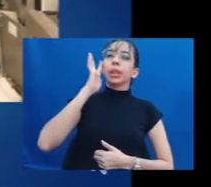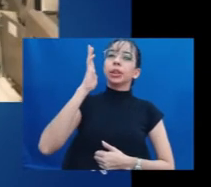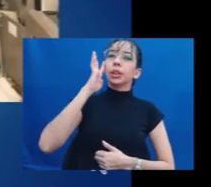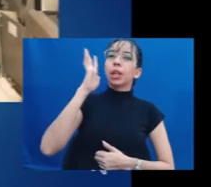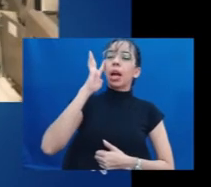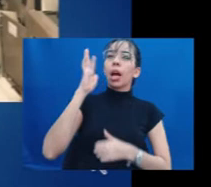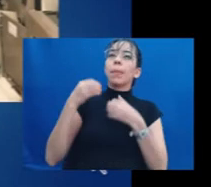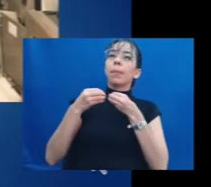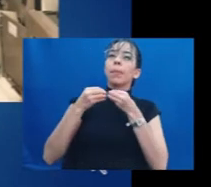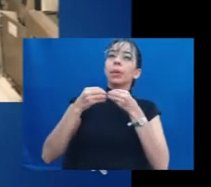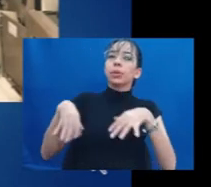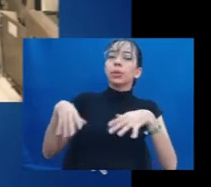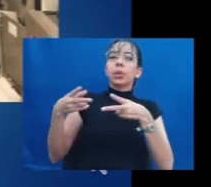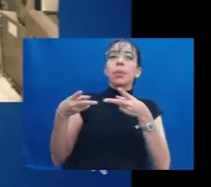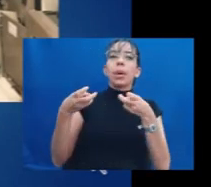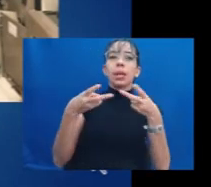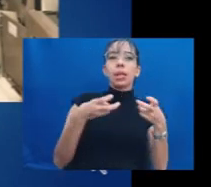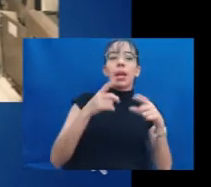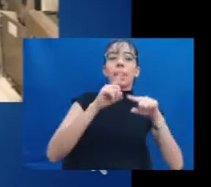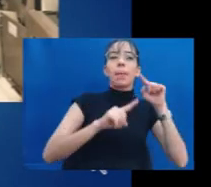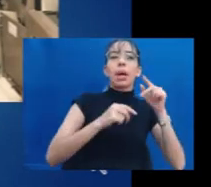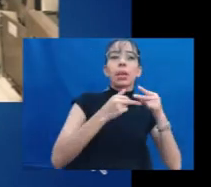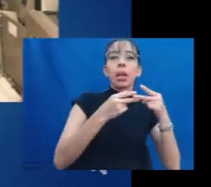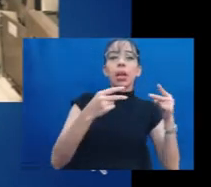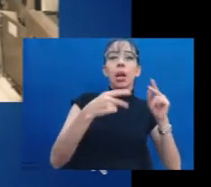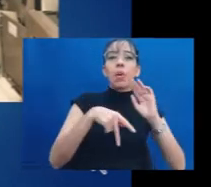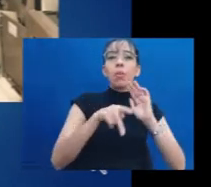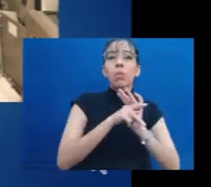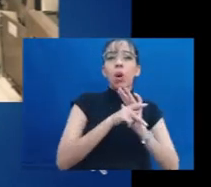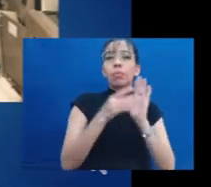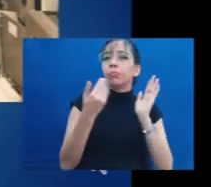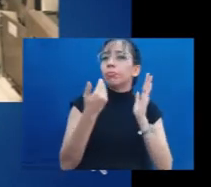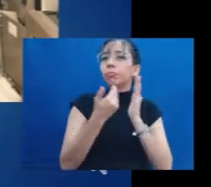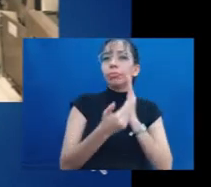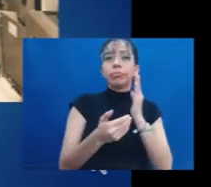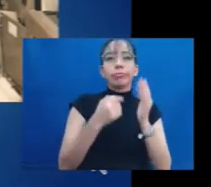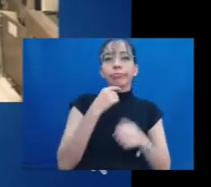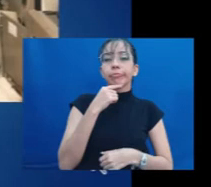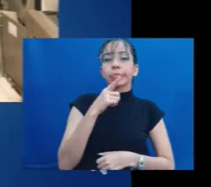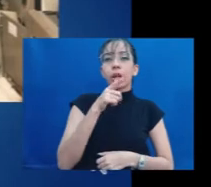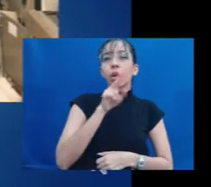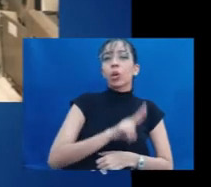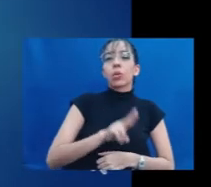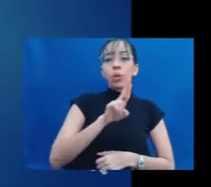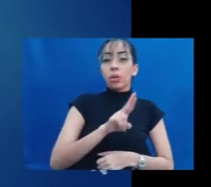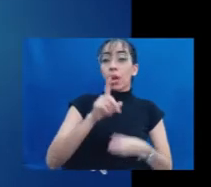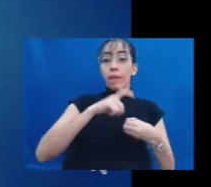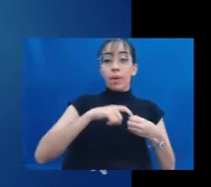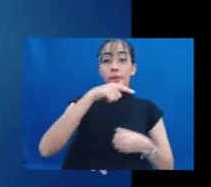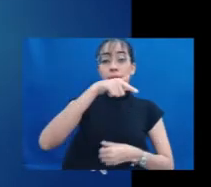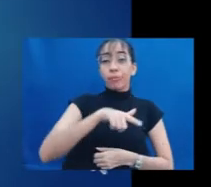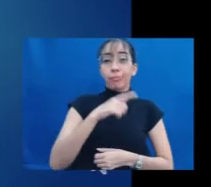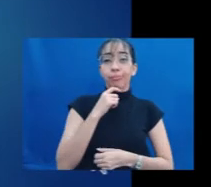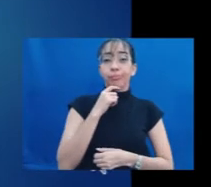Então, a gente consegue imaginar por que o prejuízo foi tão elevado. A gente vê que muitos desses equipamentos foram